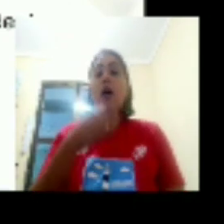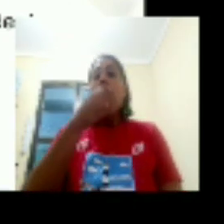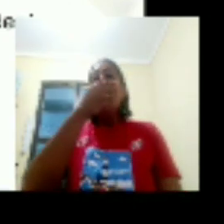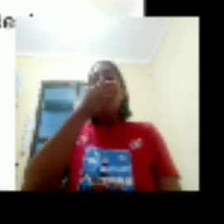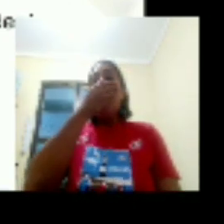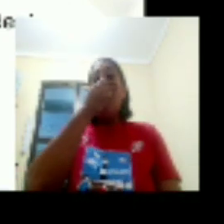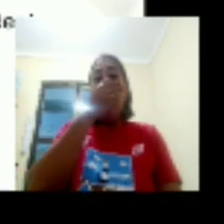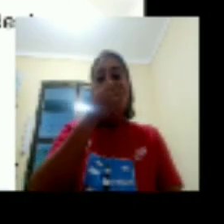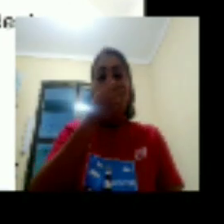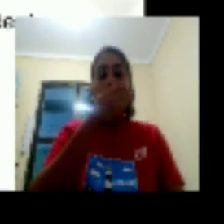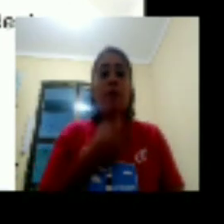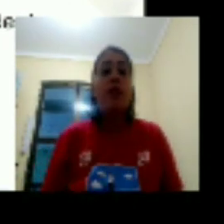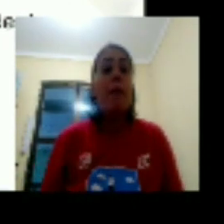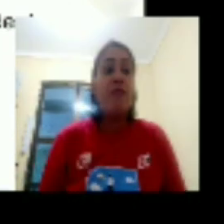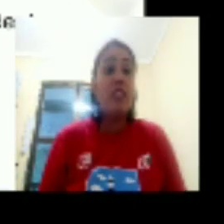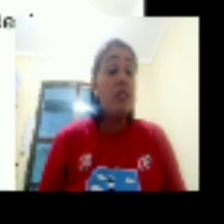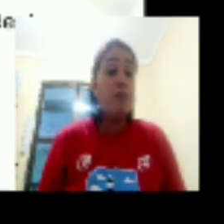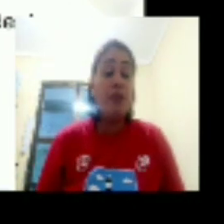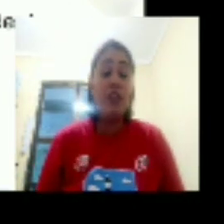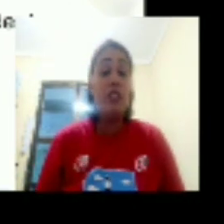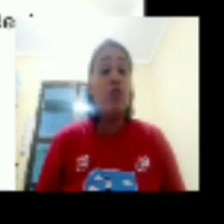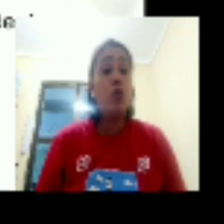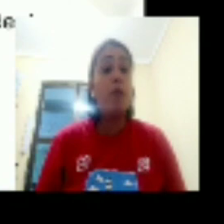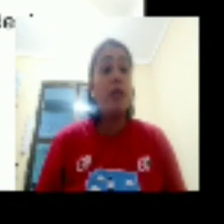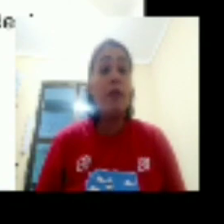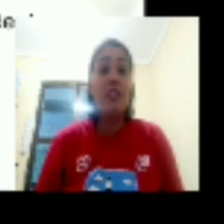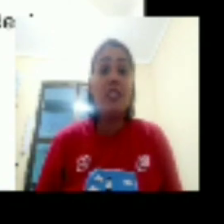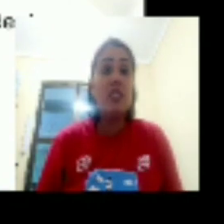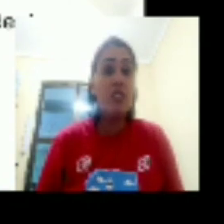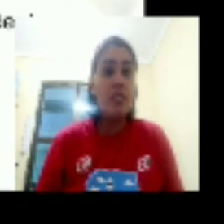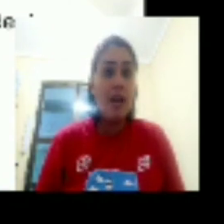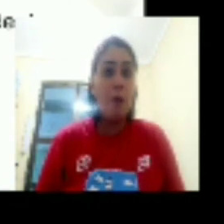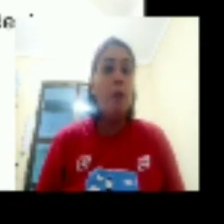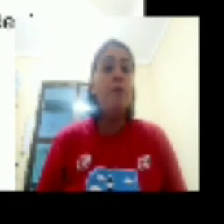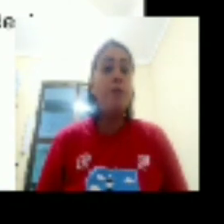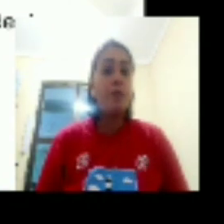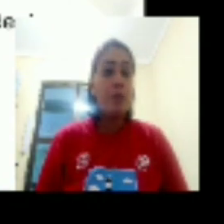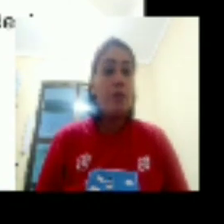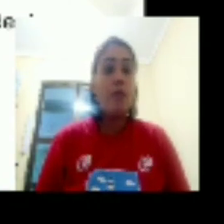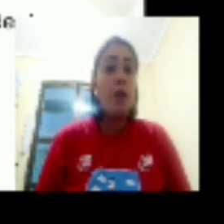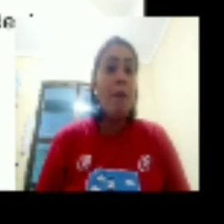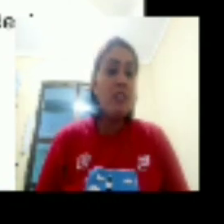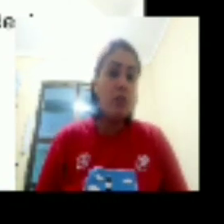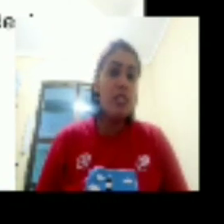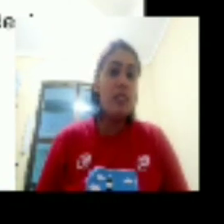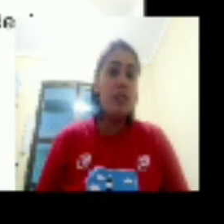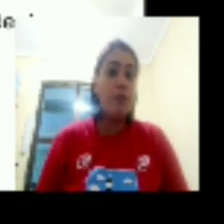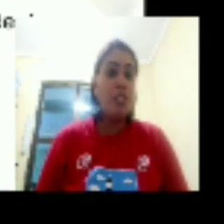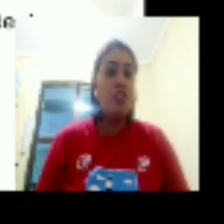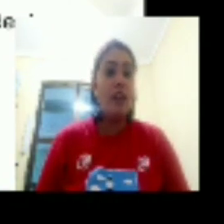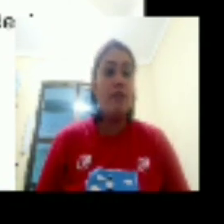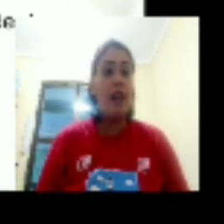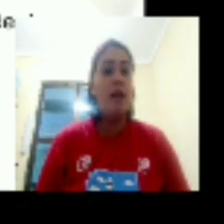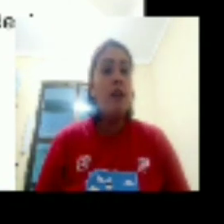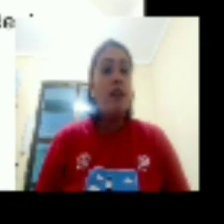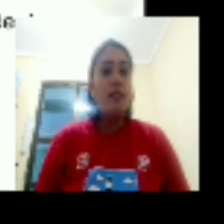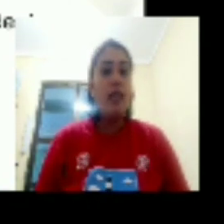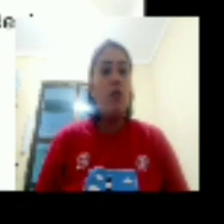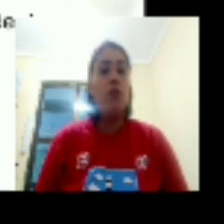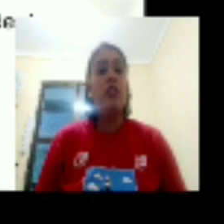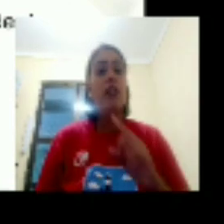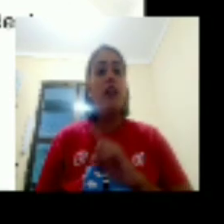Privada, da Previdência Social, passou a ser do Ministério